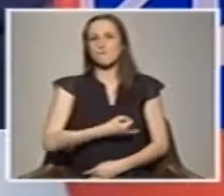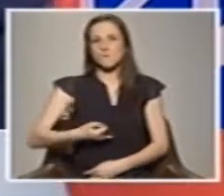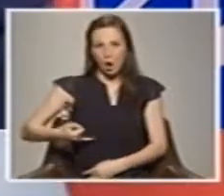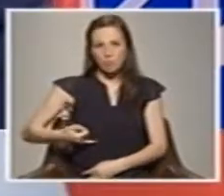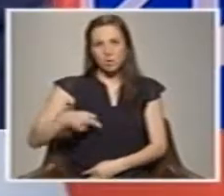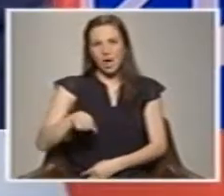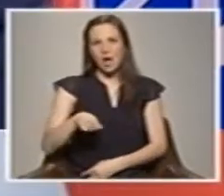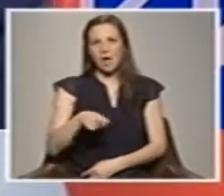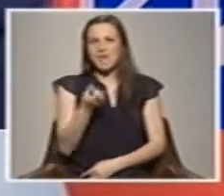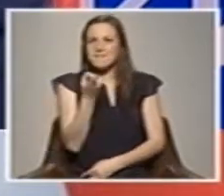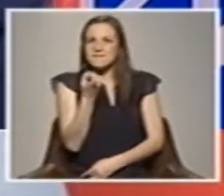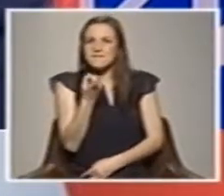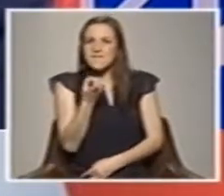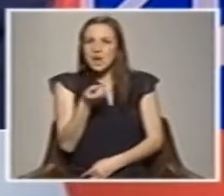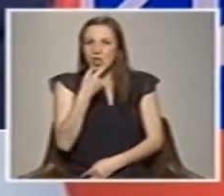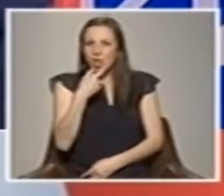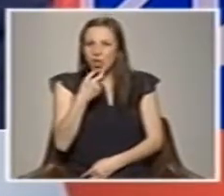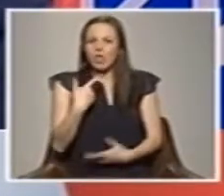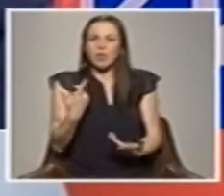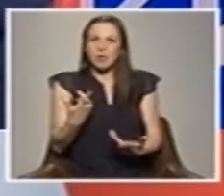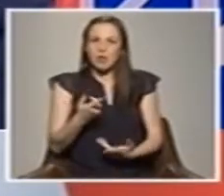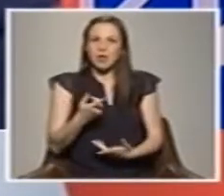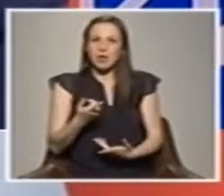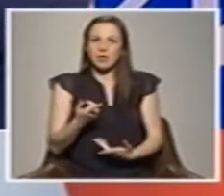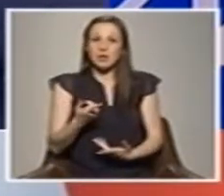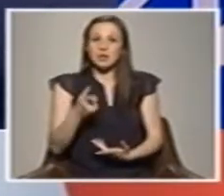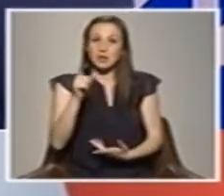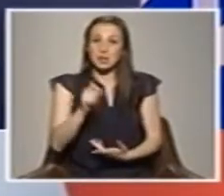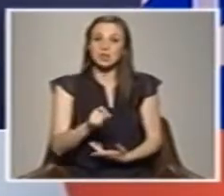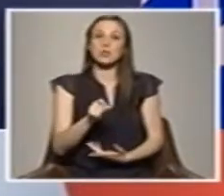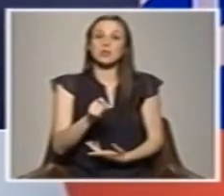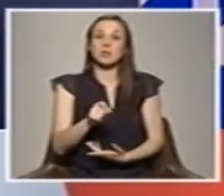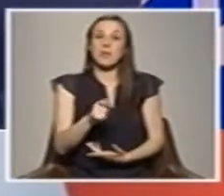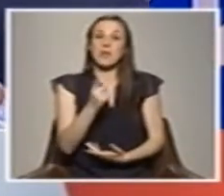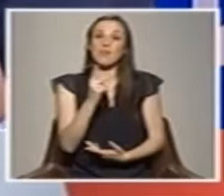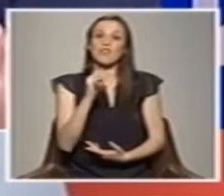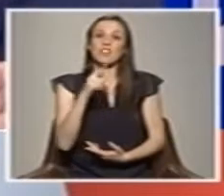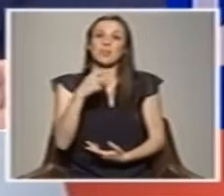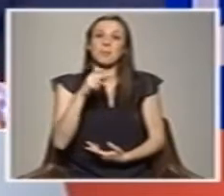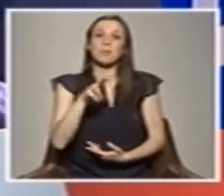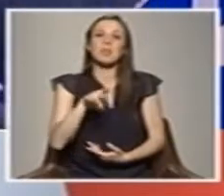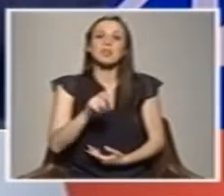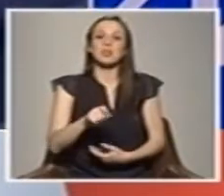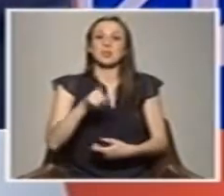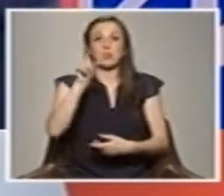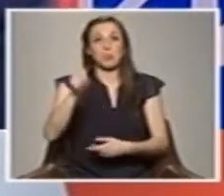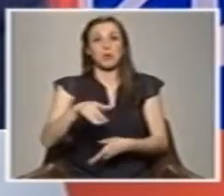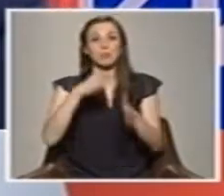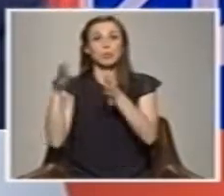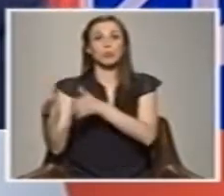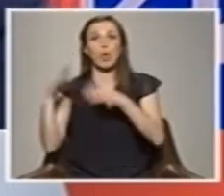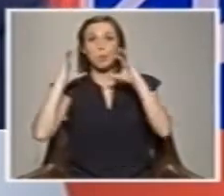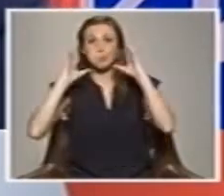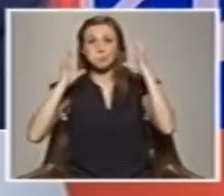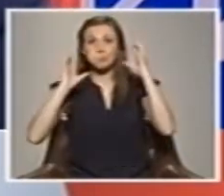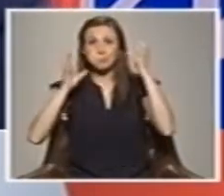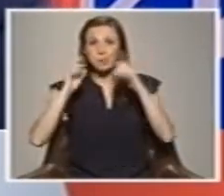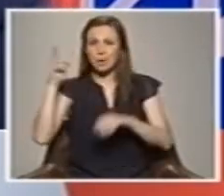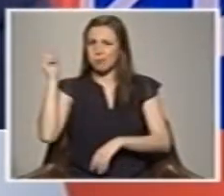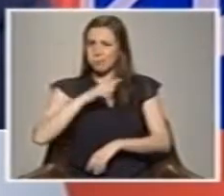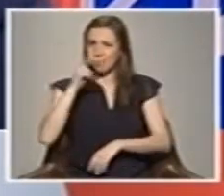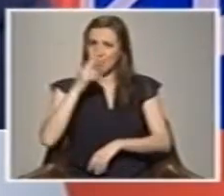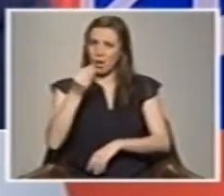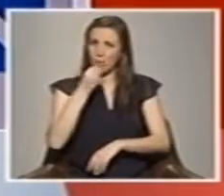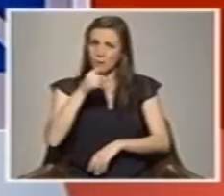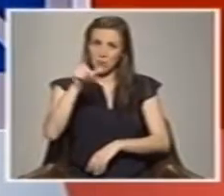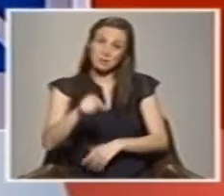subnutrição, e isso não, e existe fome e subnutrição ao mesmo tempo que existe obesidade e que existe excesso alimentar. Muitos